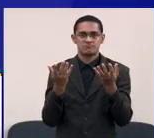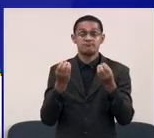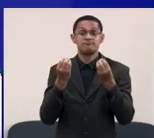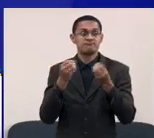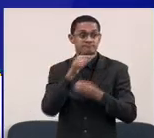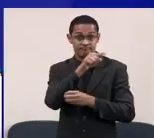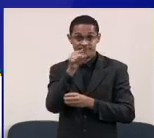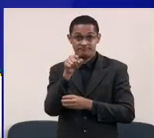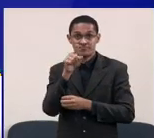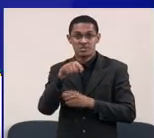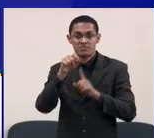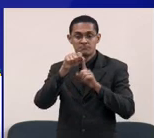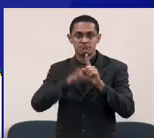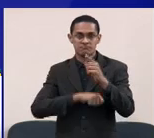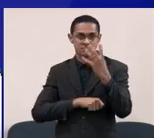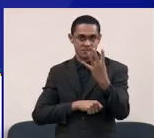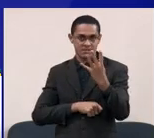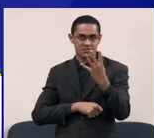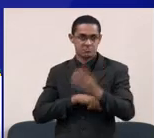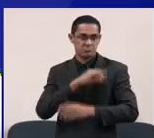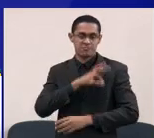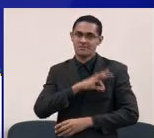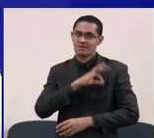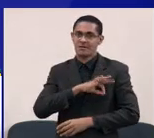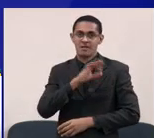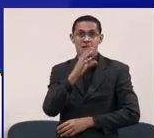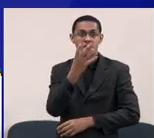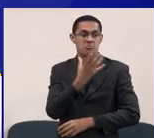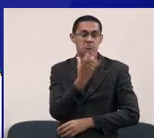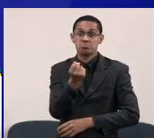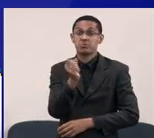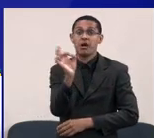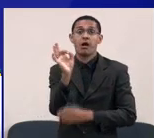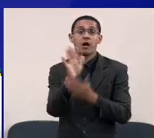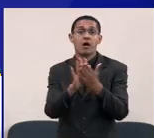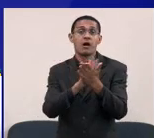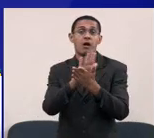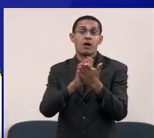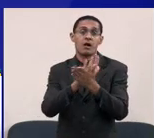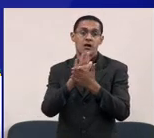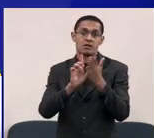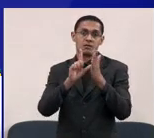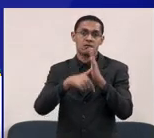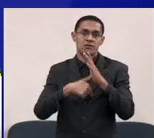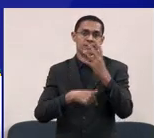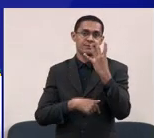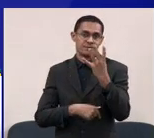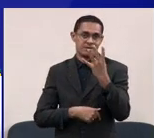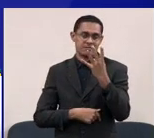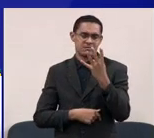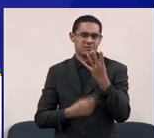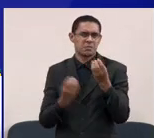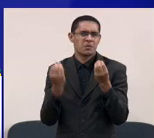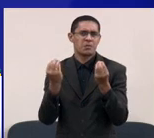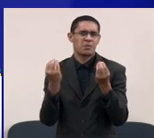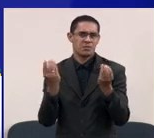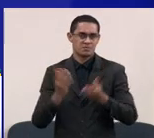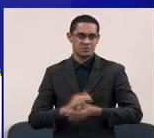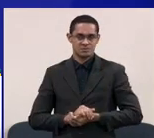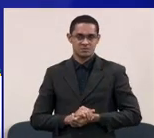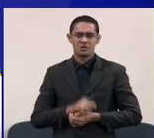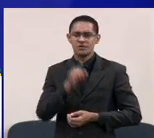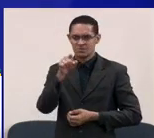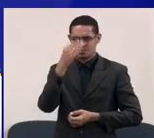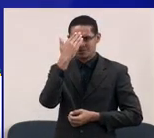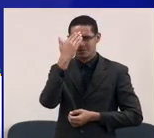eles estejam há 4 meses sem receber. Isso não pode acontecer. Salário, deputado Jesus, Vossa